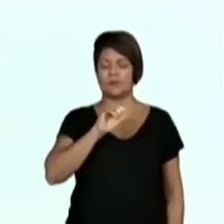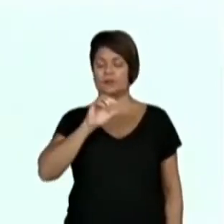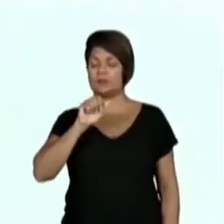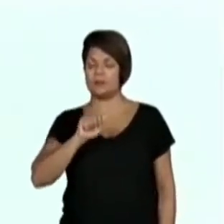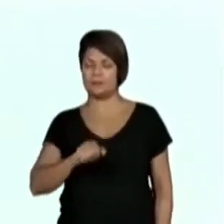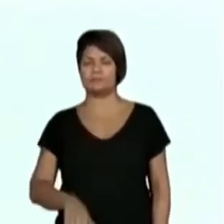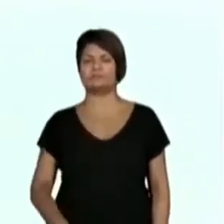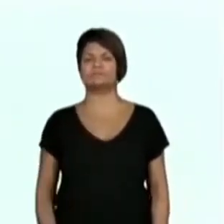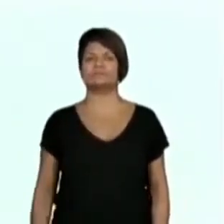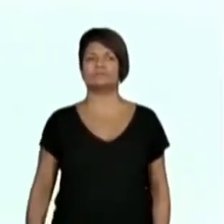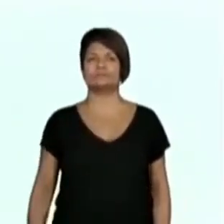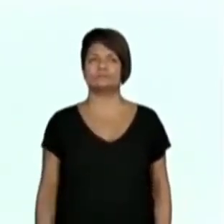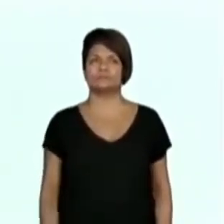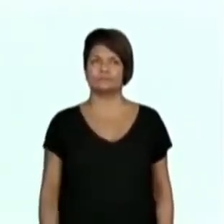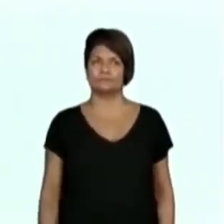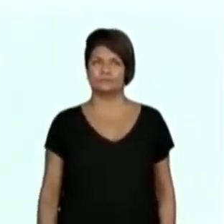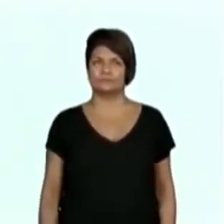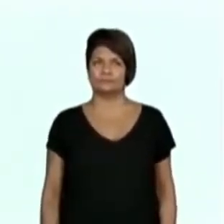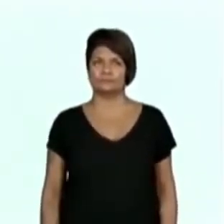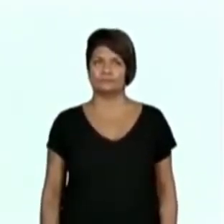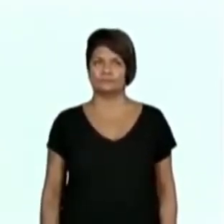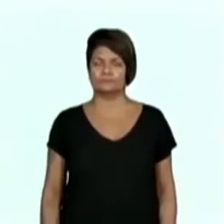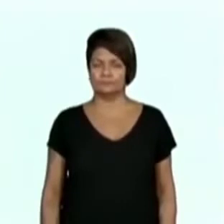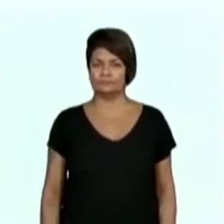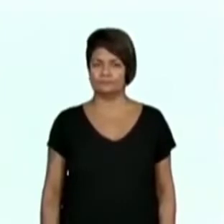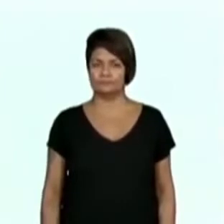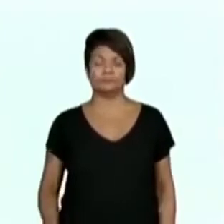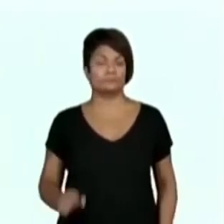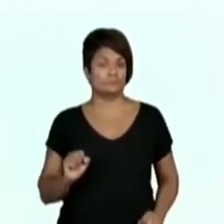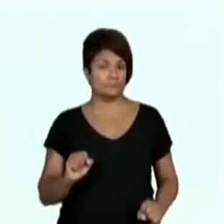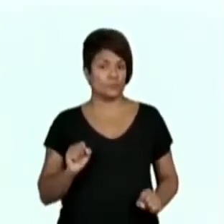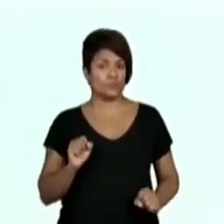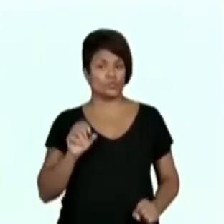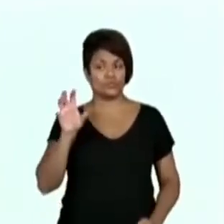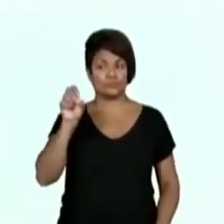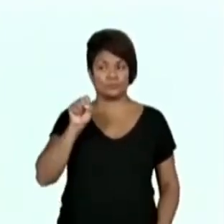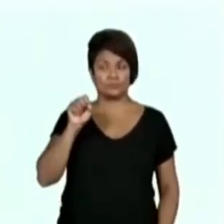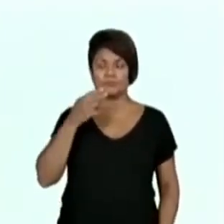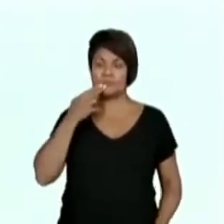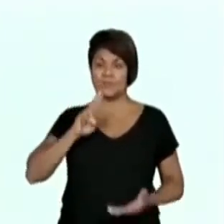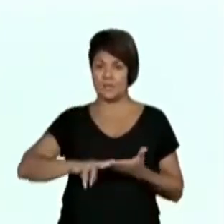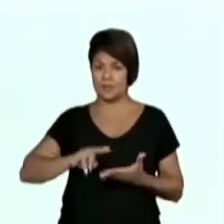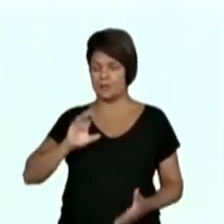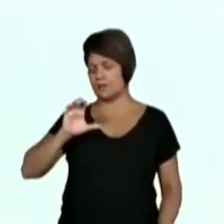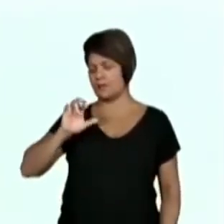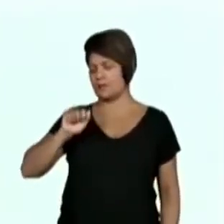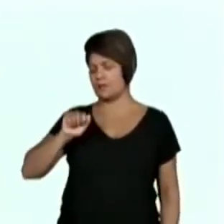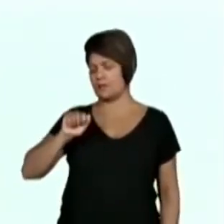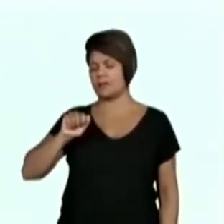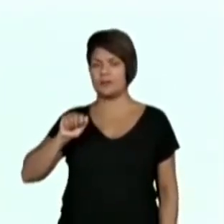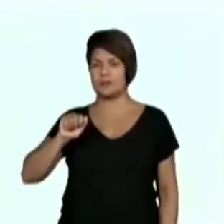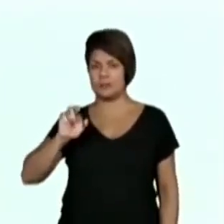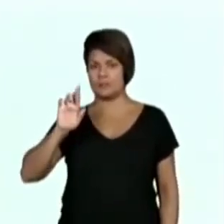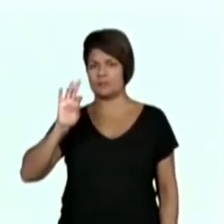Macarronada. Vejam. Eu posso me apoiar na escrita da palavra cartas.